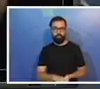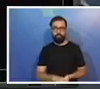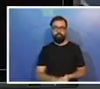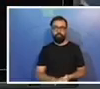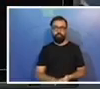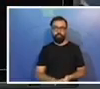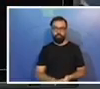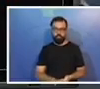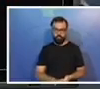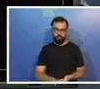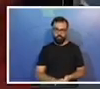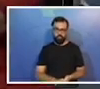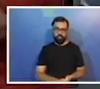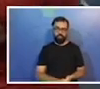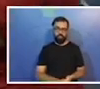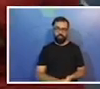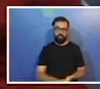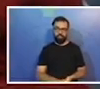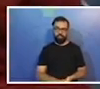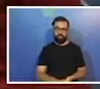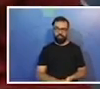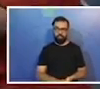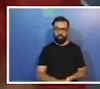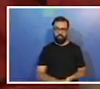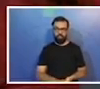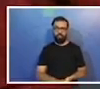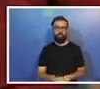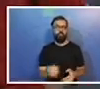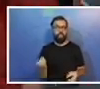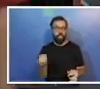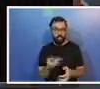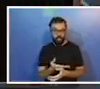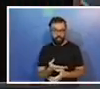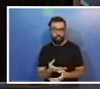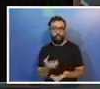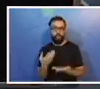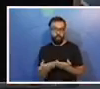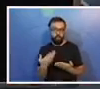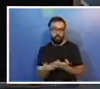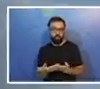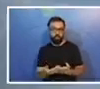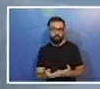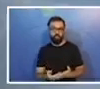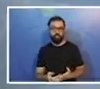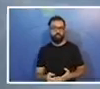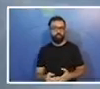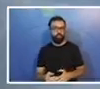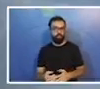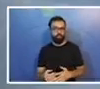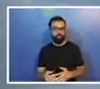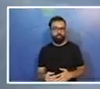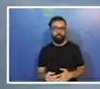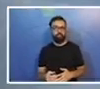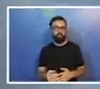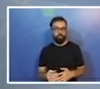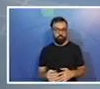tá bom? No caderno. Nós acabamos por aqui e espero vocês